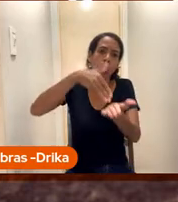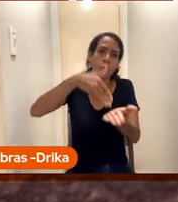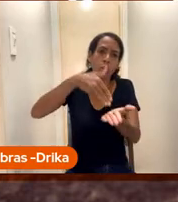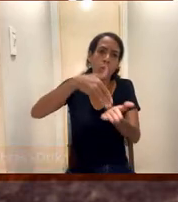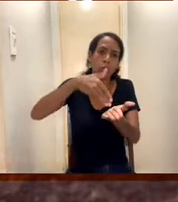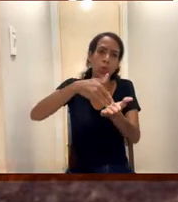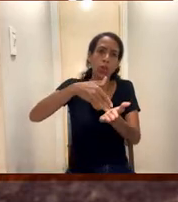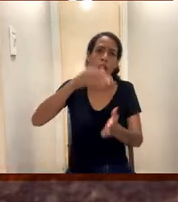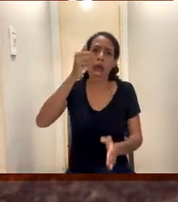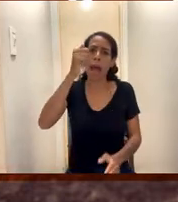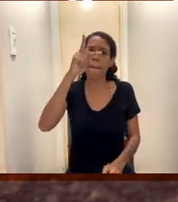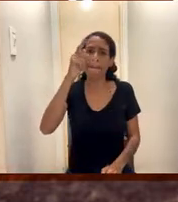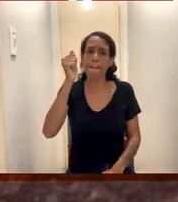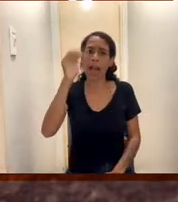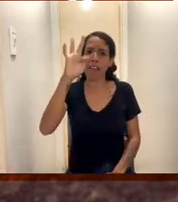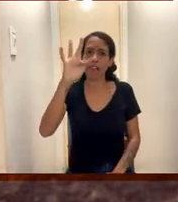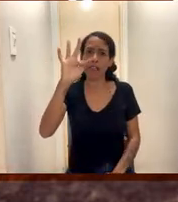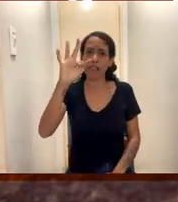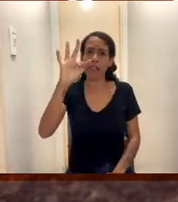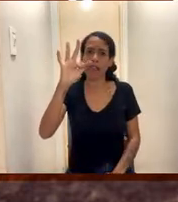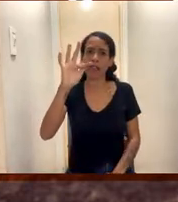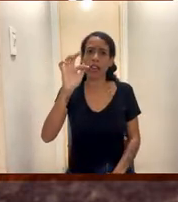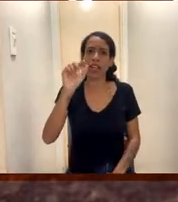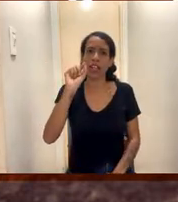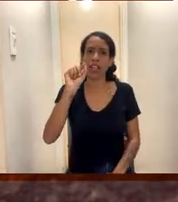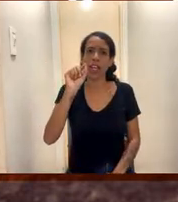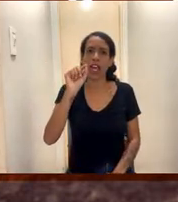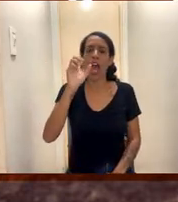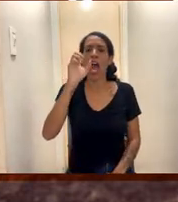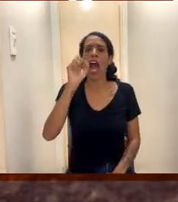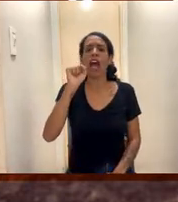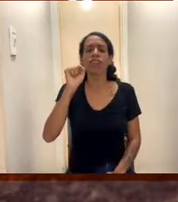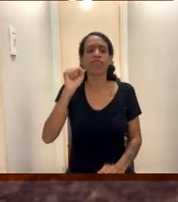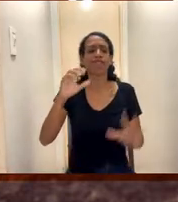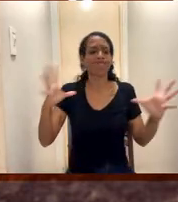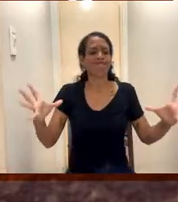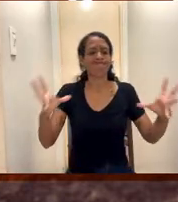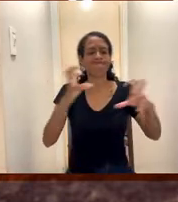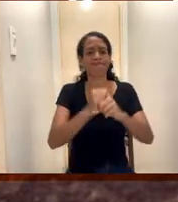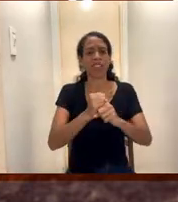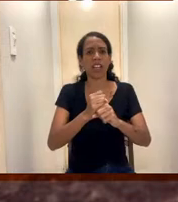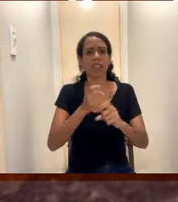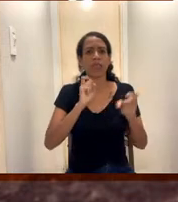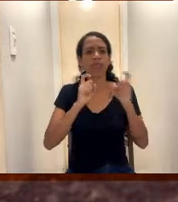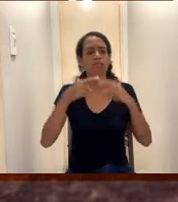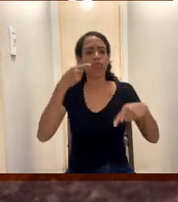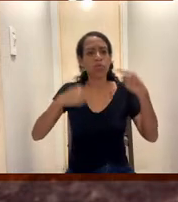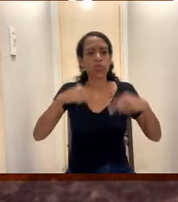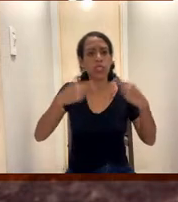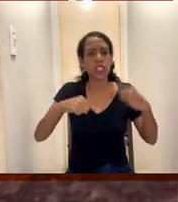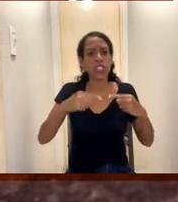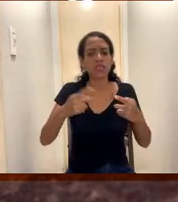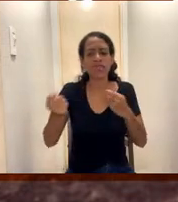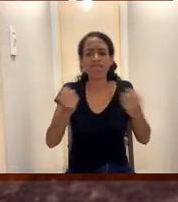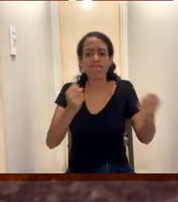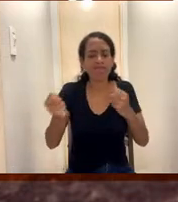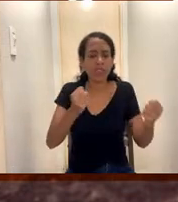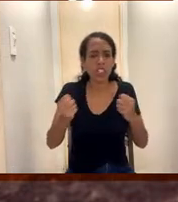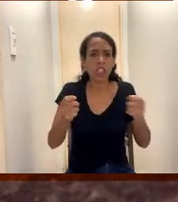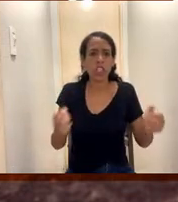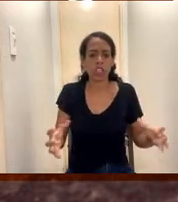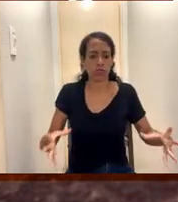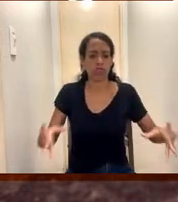da PAF, que é a nossa Assembleia de Políticas da Administração e das Finanças do Sistema Conselhos